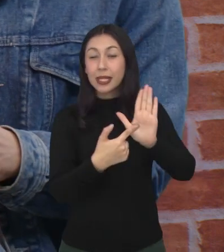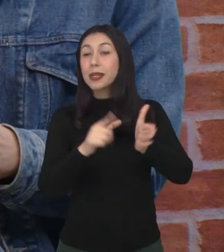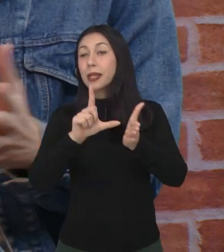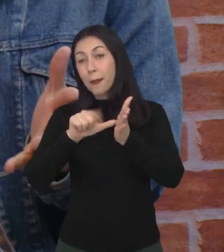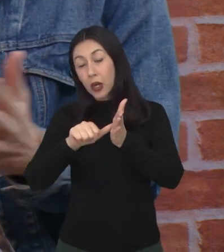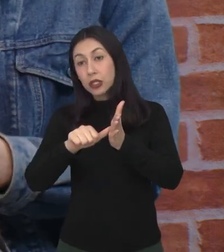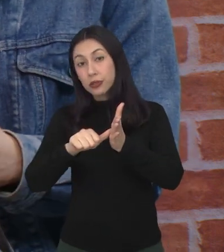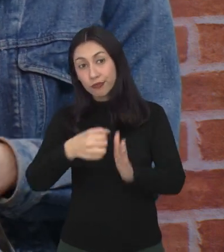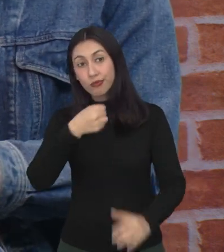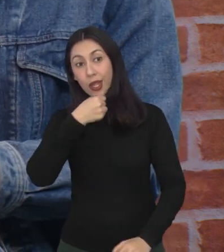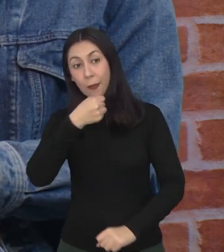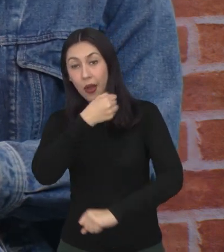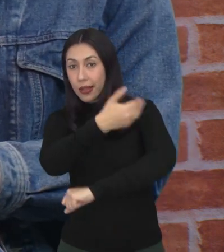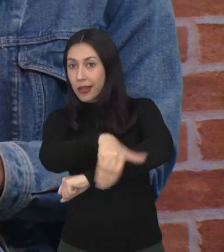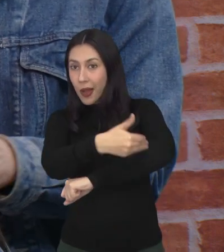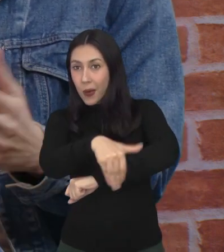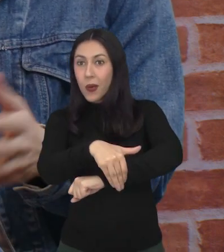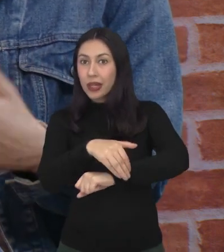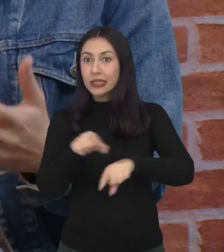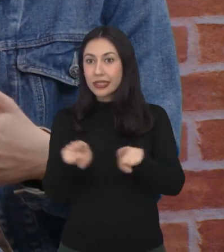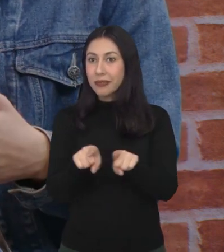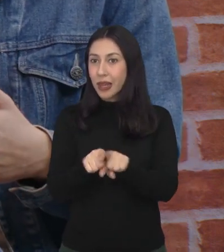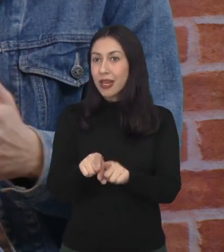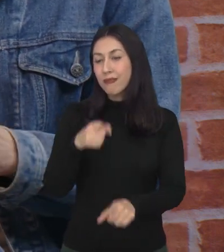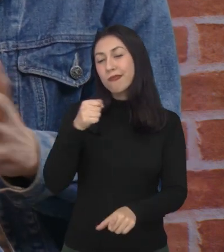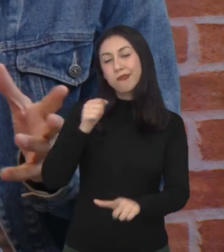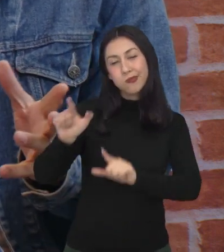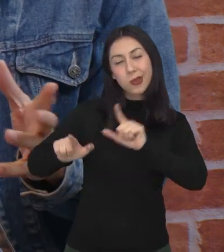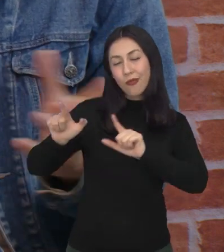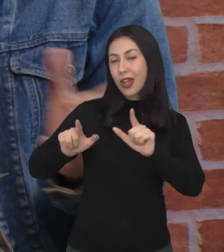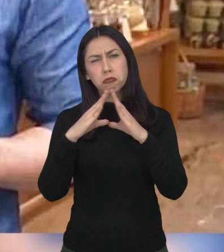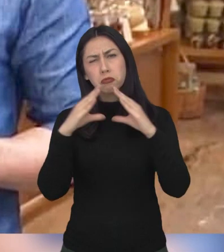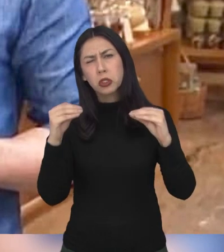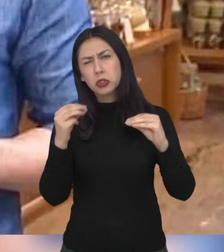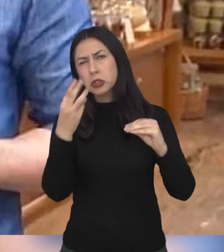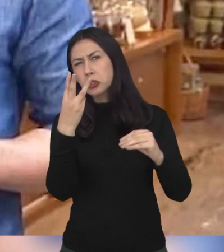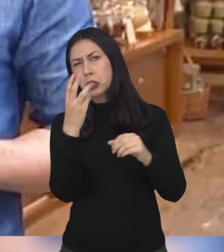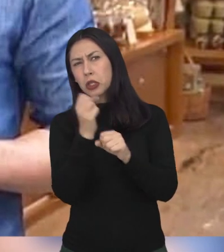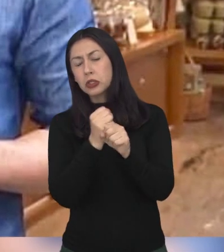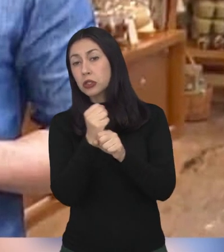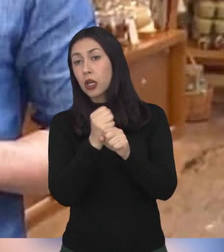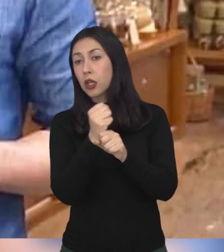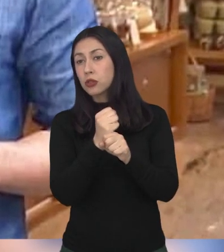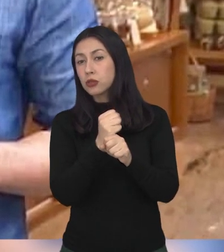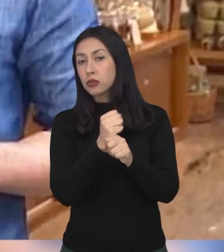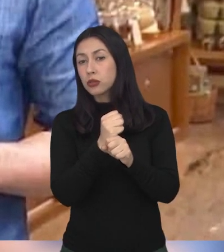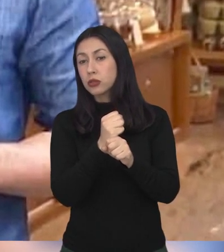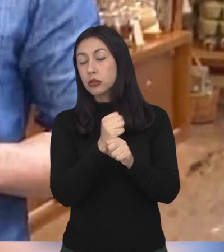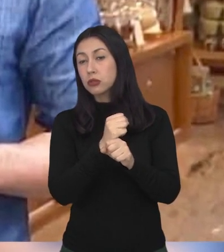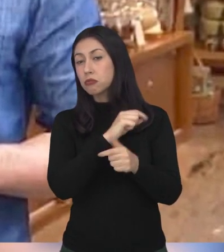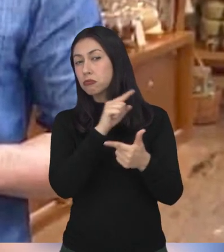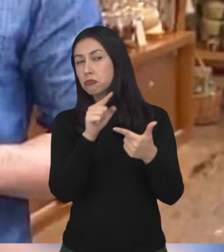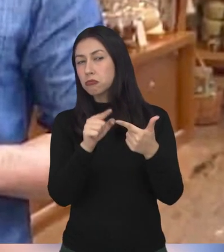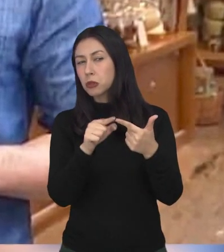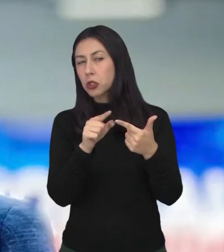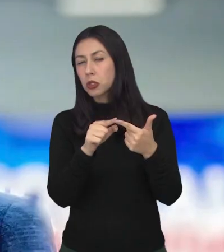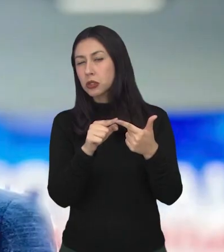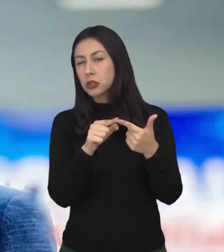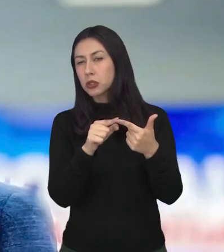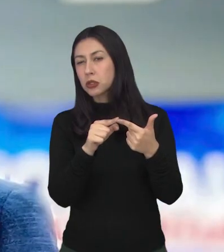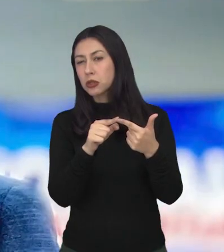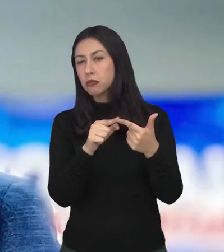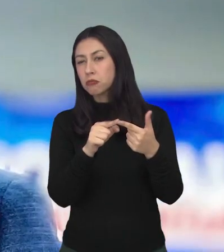estádio não, do estágio? Não que eu tenha chegado tranquilo também, né, cara? Porque afinal de contas, primeiro estágio numa outra profissão, nervoso. Demorou